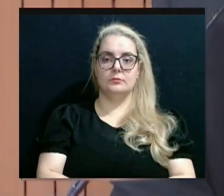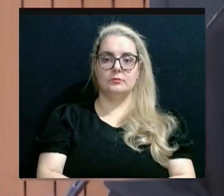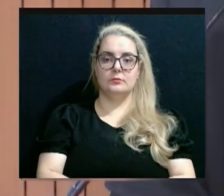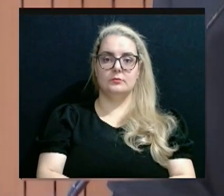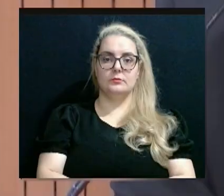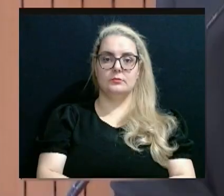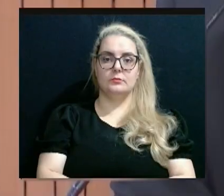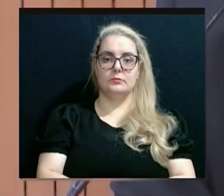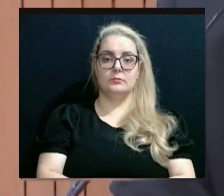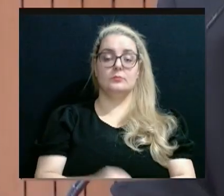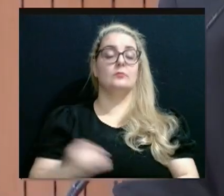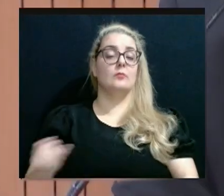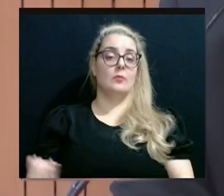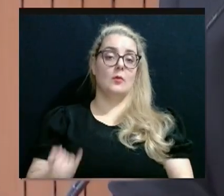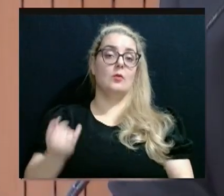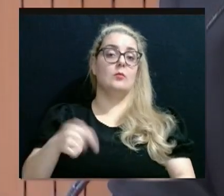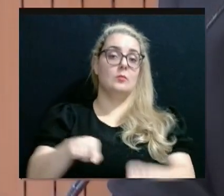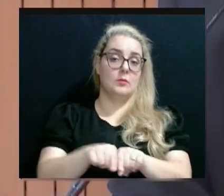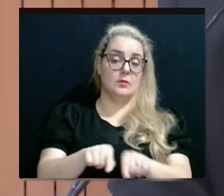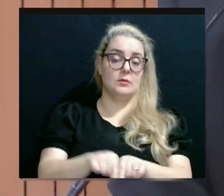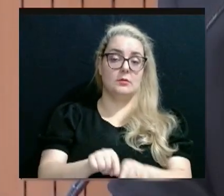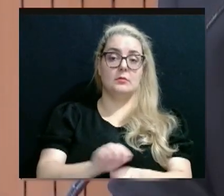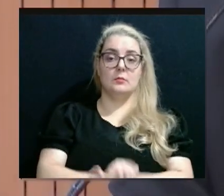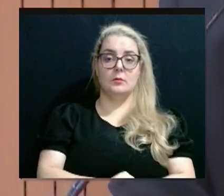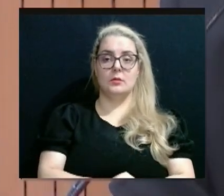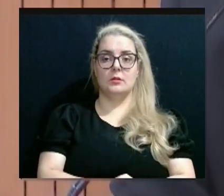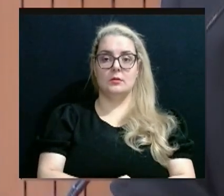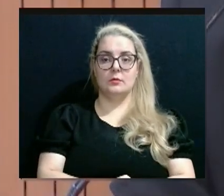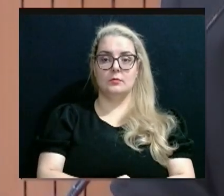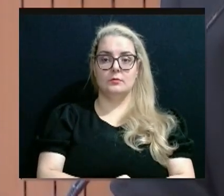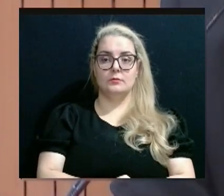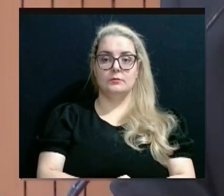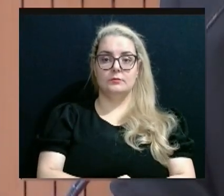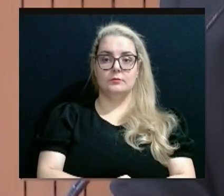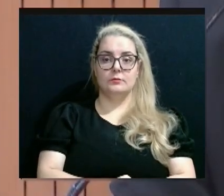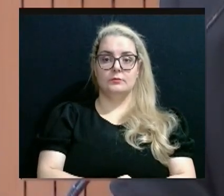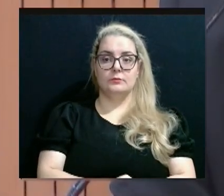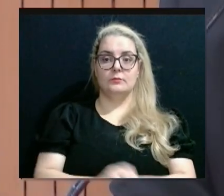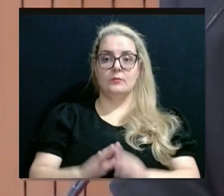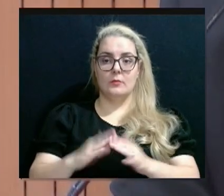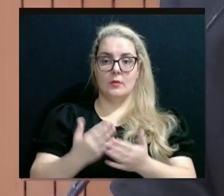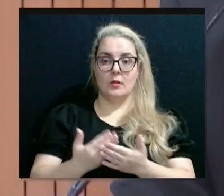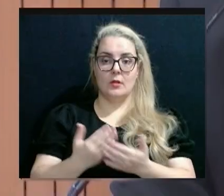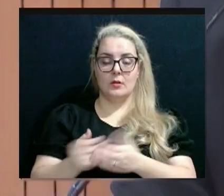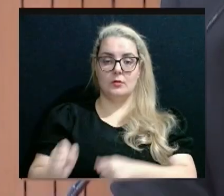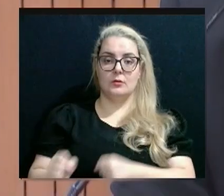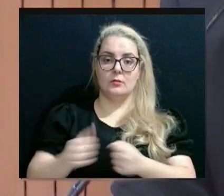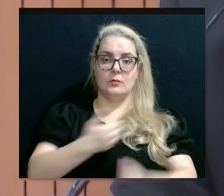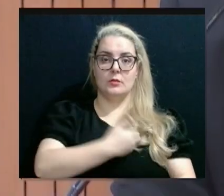a importância também é das escolas, do poder público,